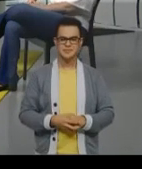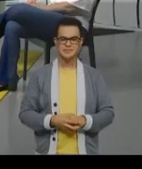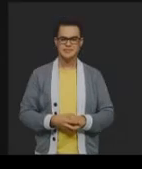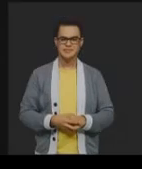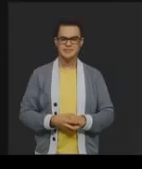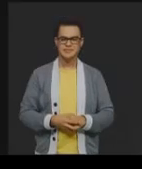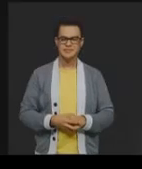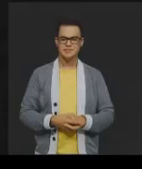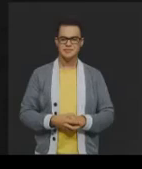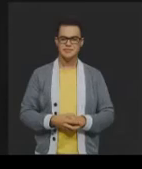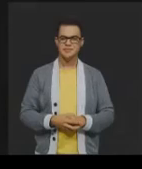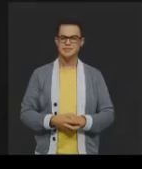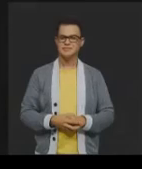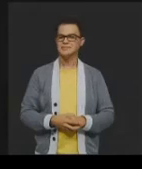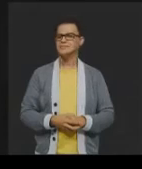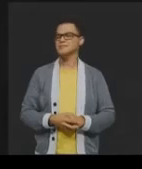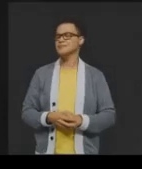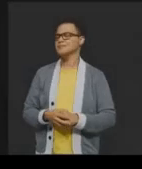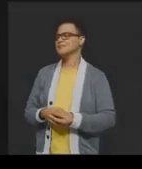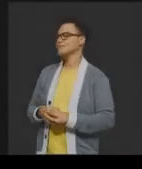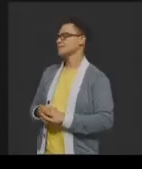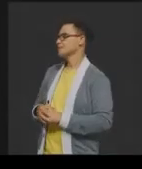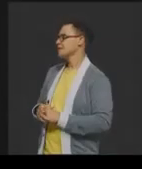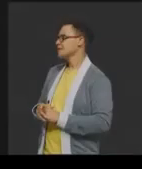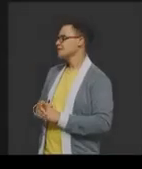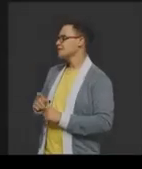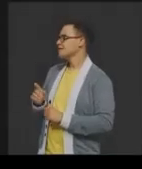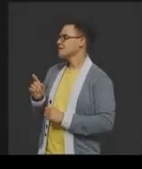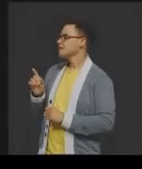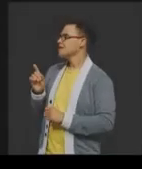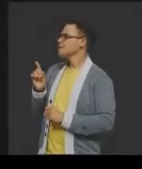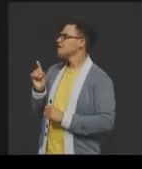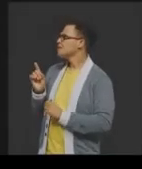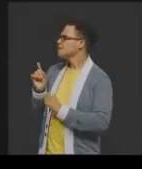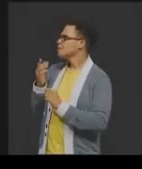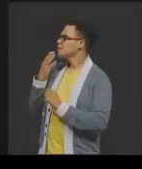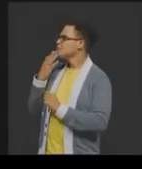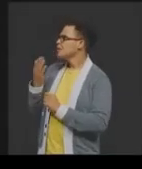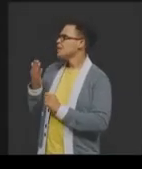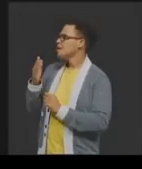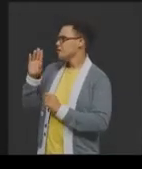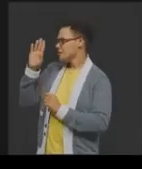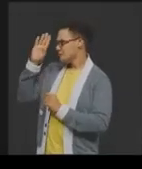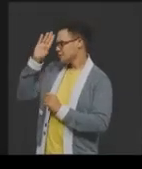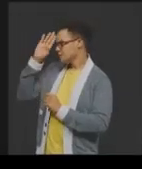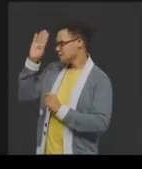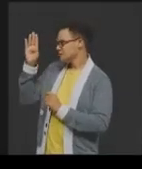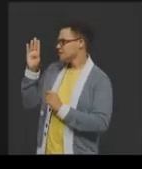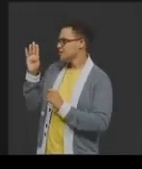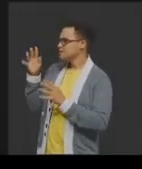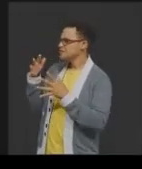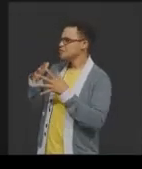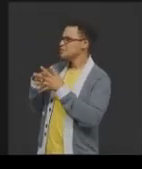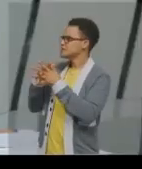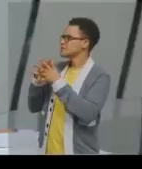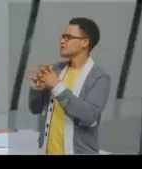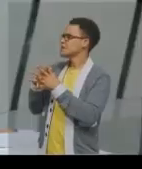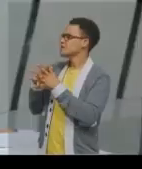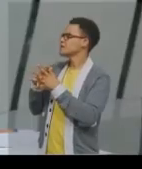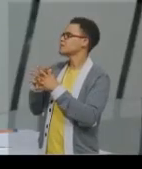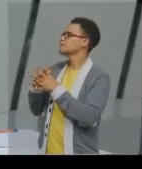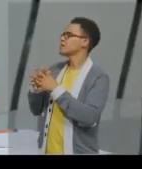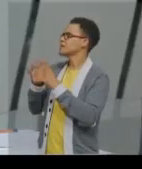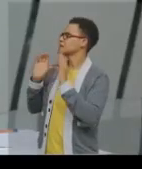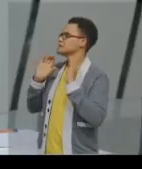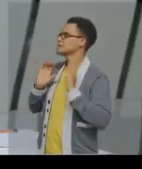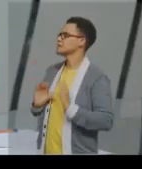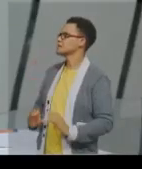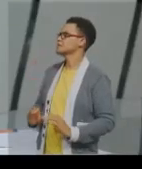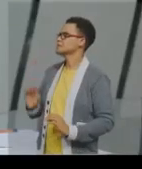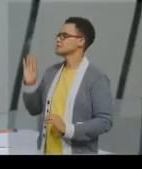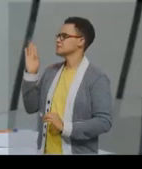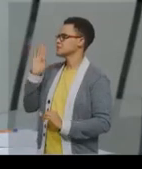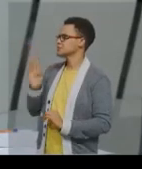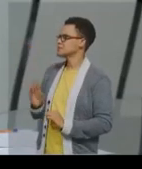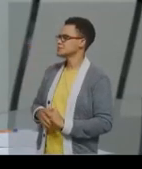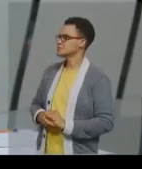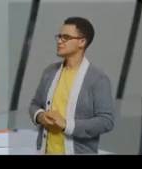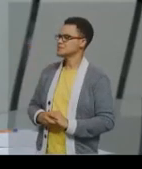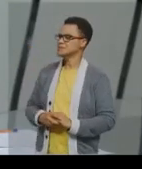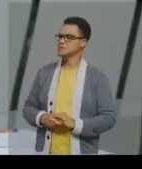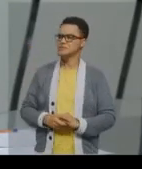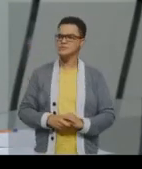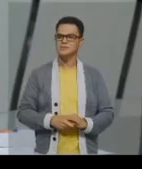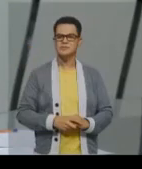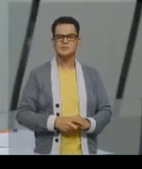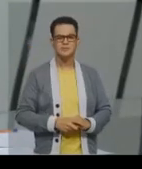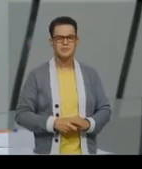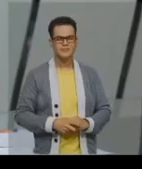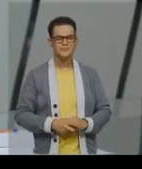Vivi, quais os principais obstáculos para o exercício da cidadania no Brasil? Então, nós podemos falar de